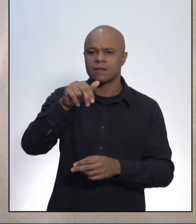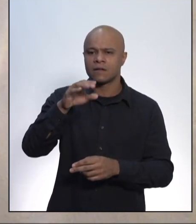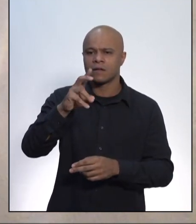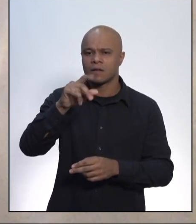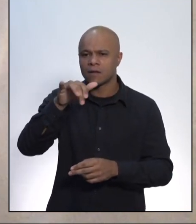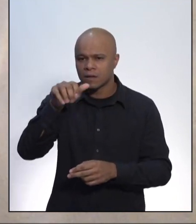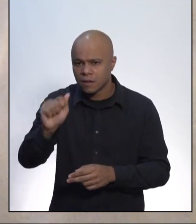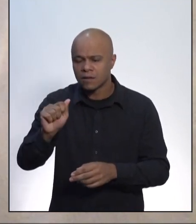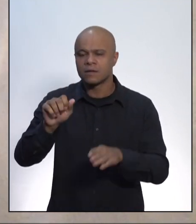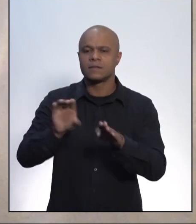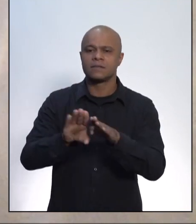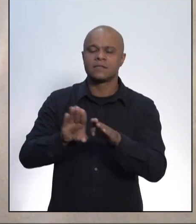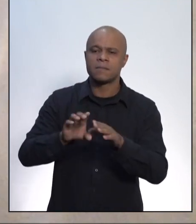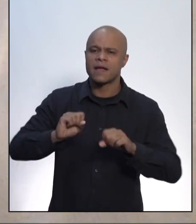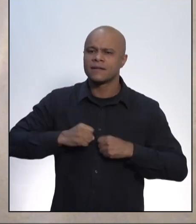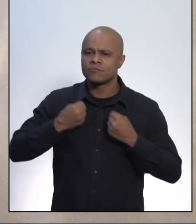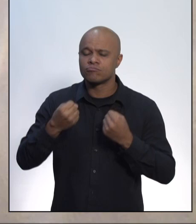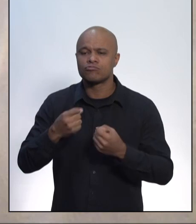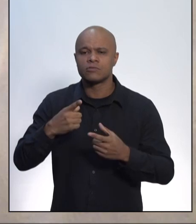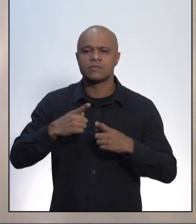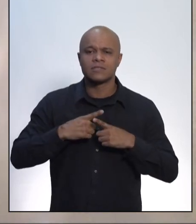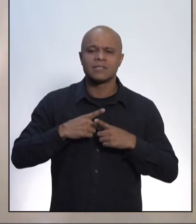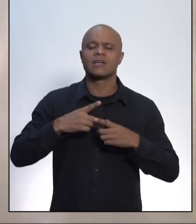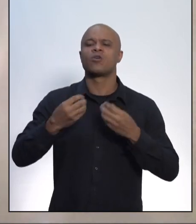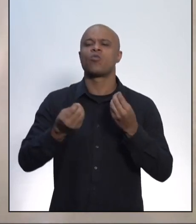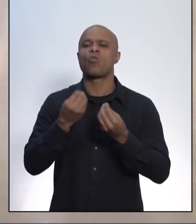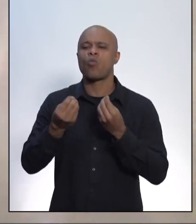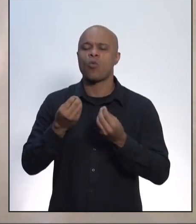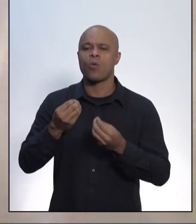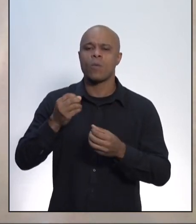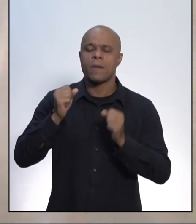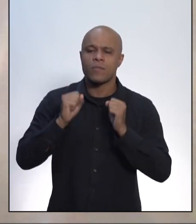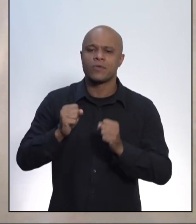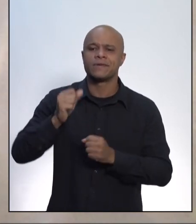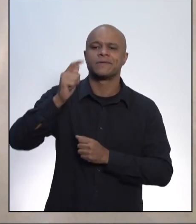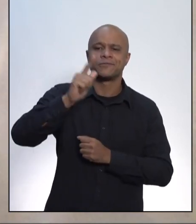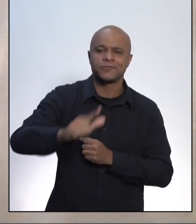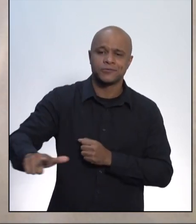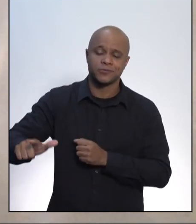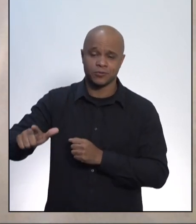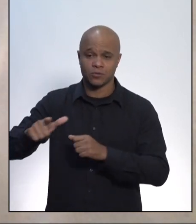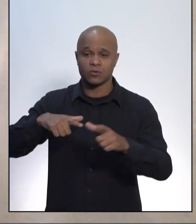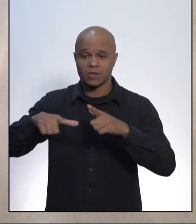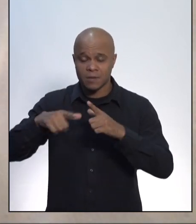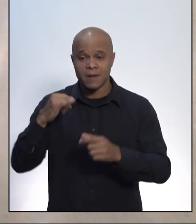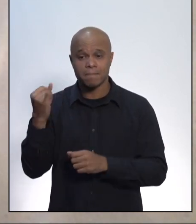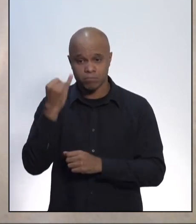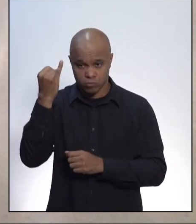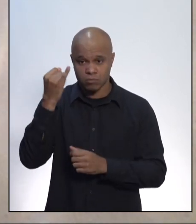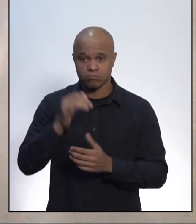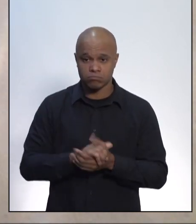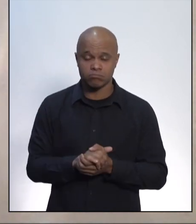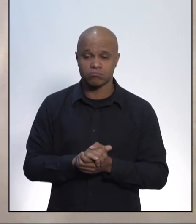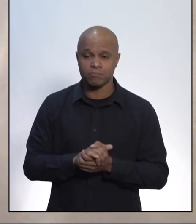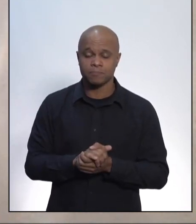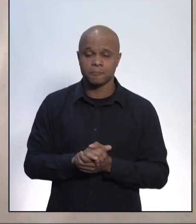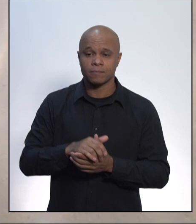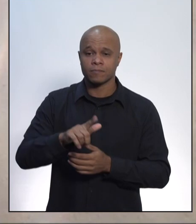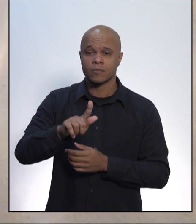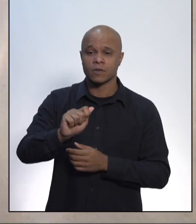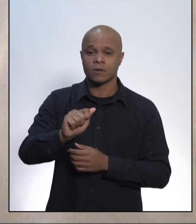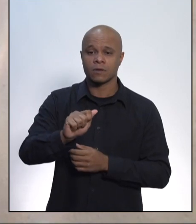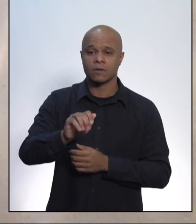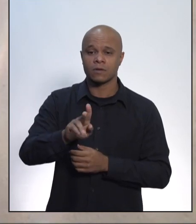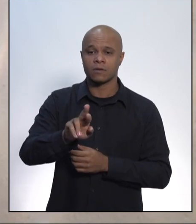gente poder ter atitude, né? Para que a gente possa caminhar no nosso dia a dia. Mas é importante sim. A Gabriela está